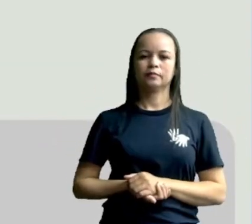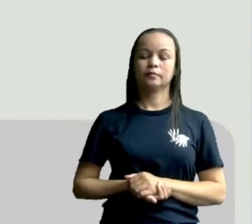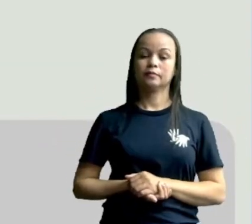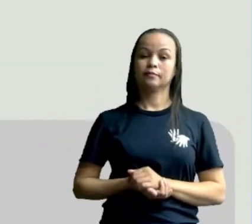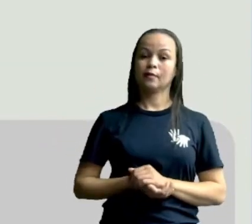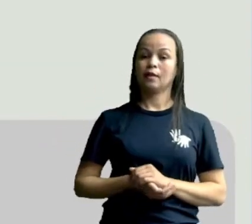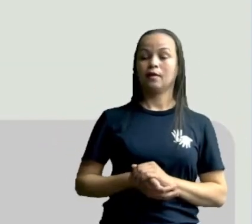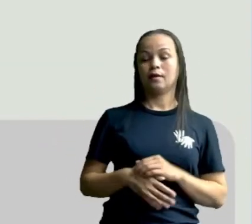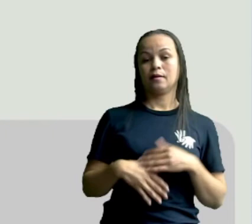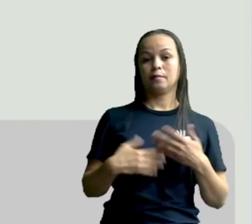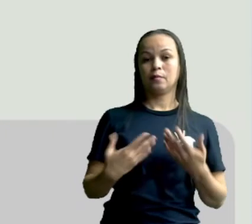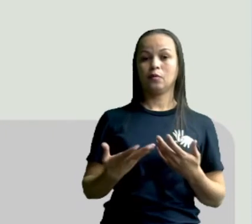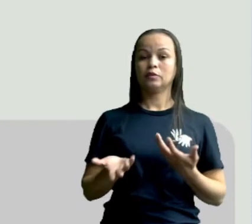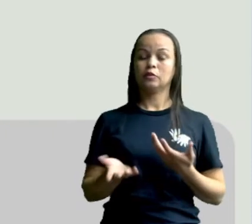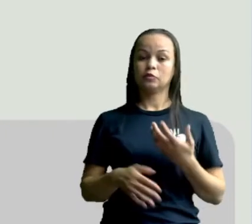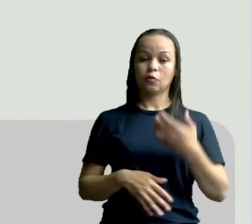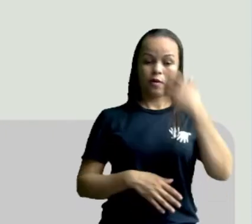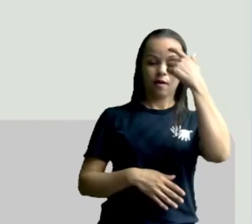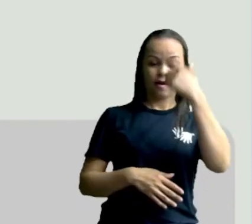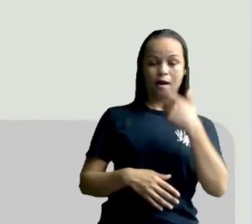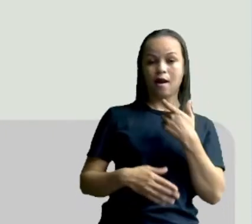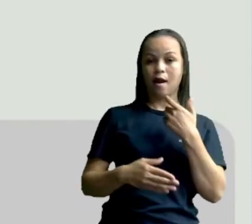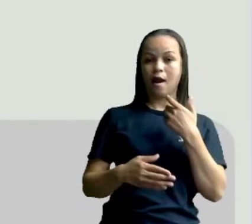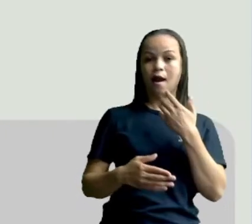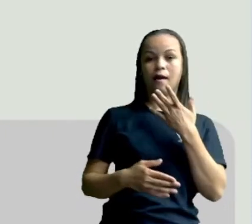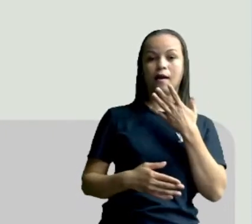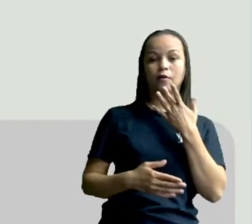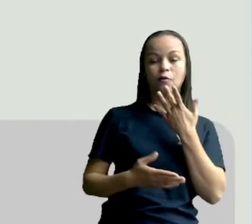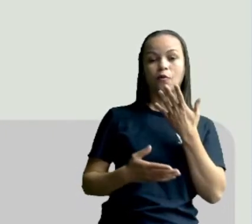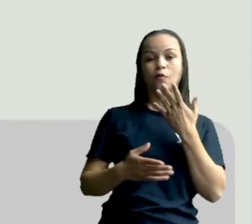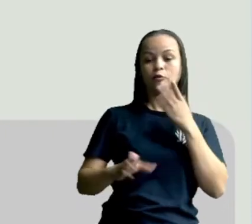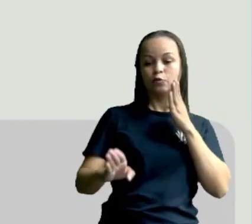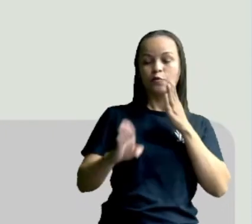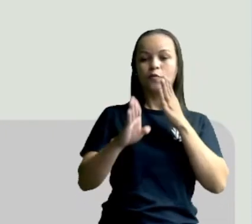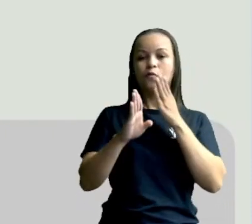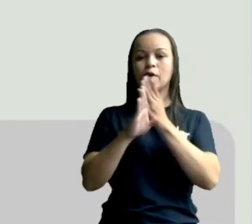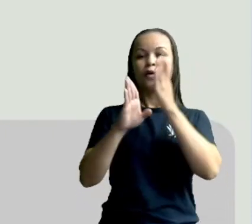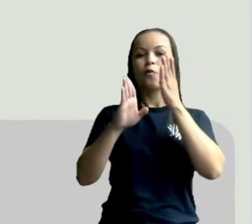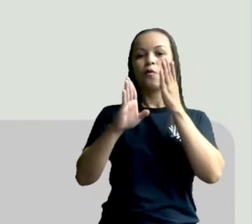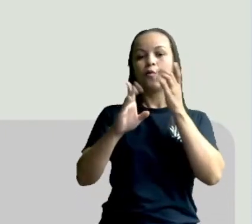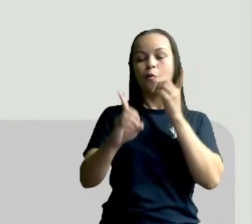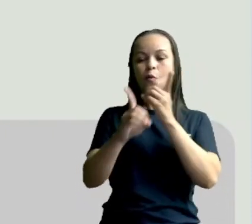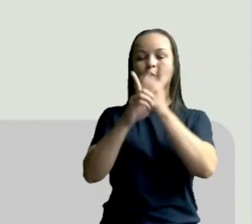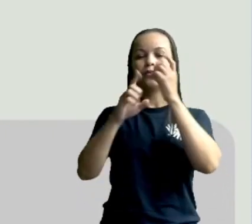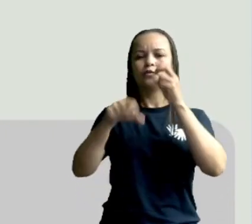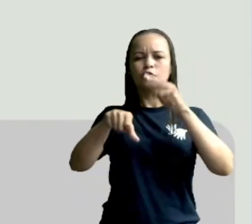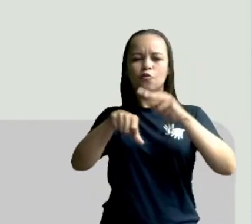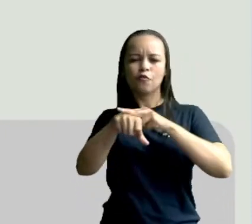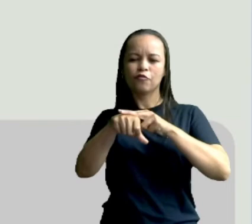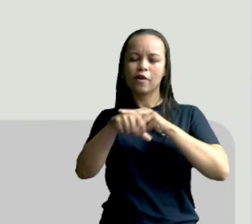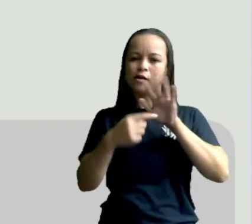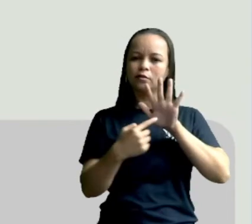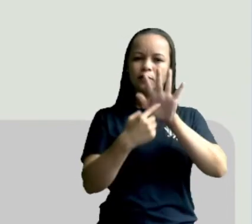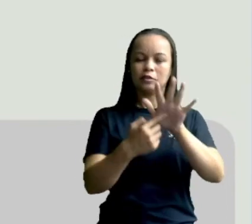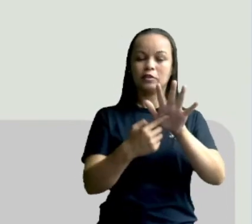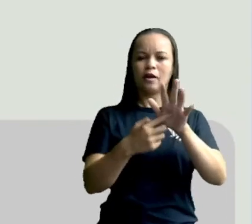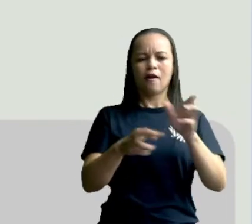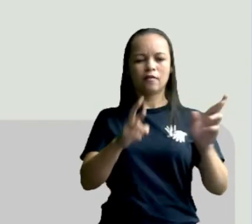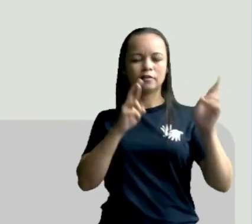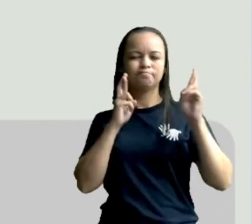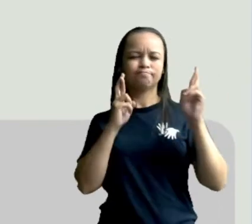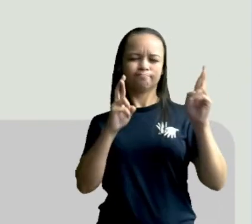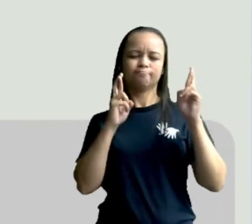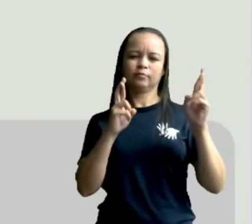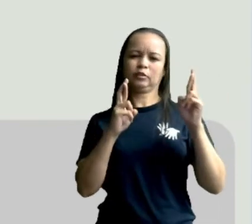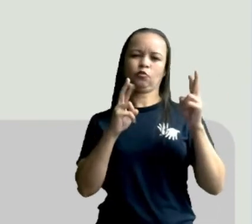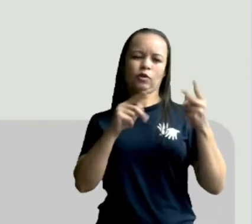Pois eu sou a cor do encontro, disse o verde aparecendo. Sou a cor da esperança, quando